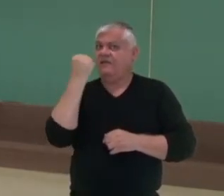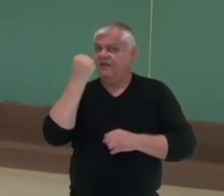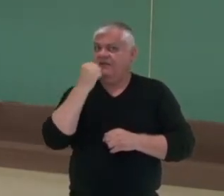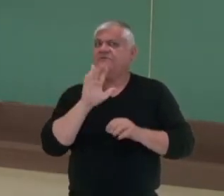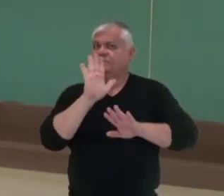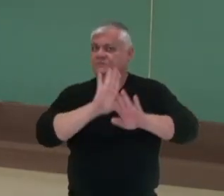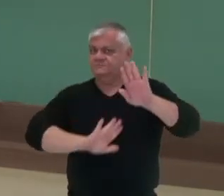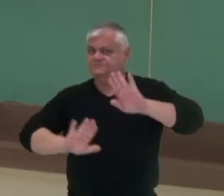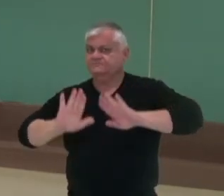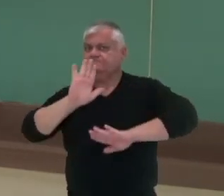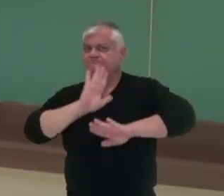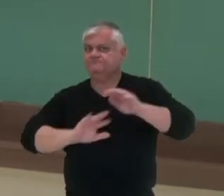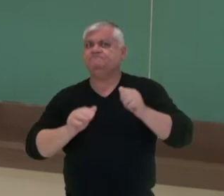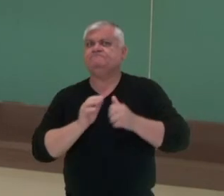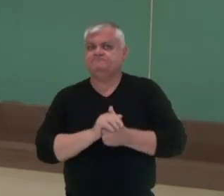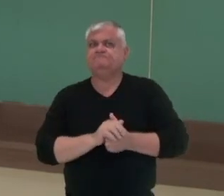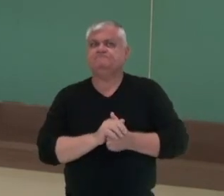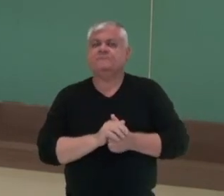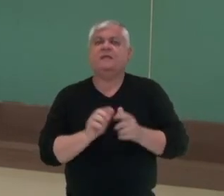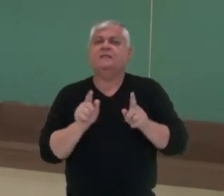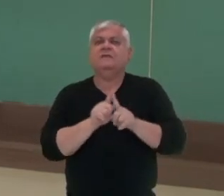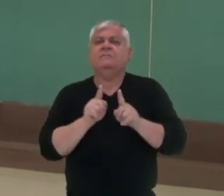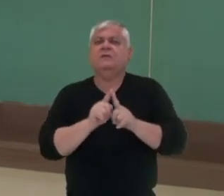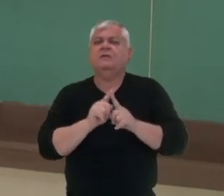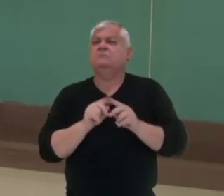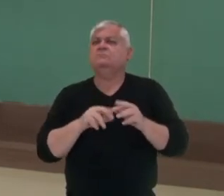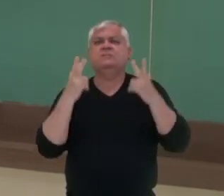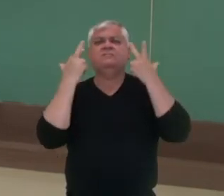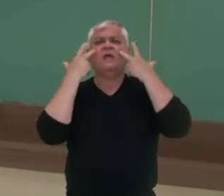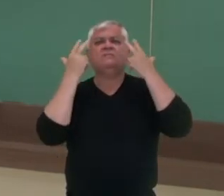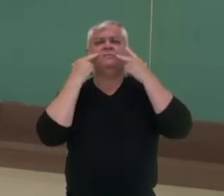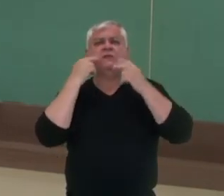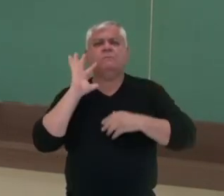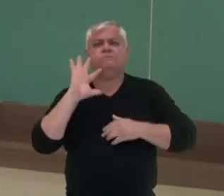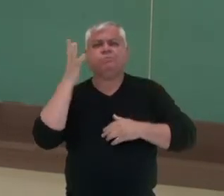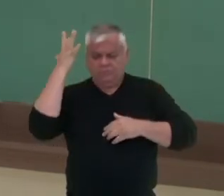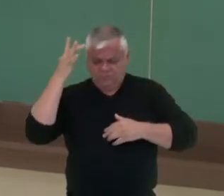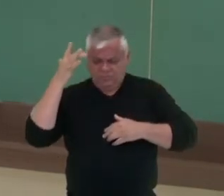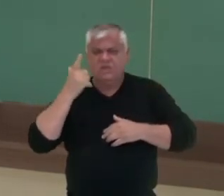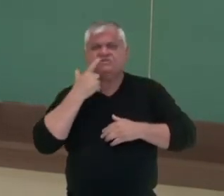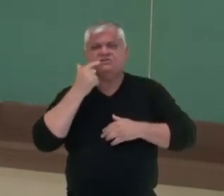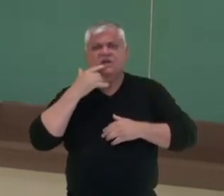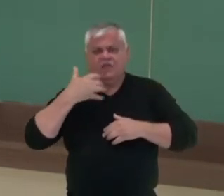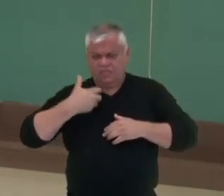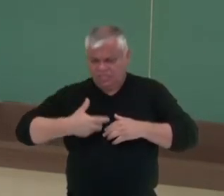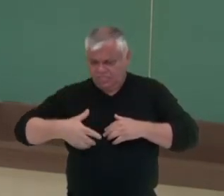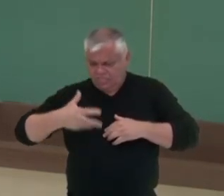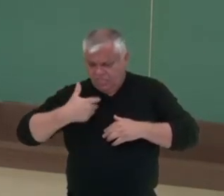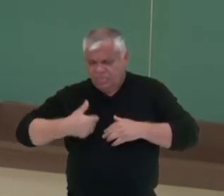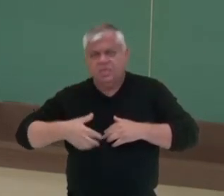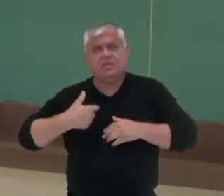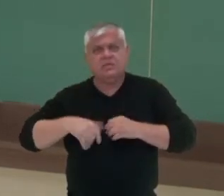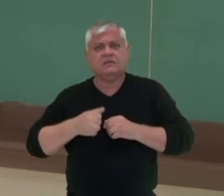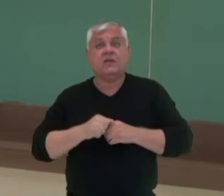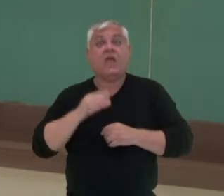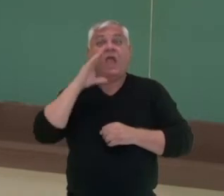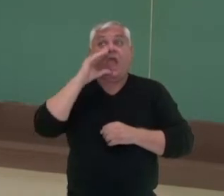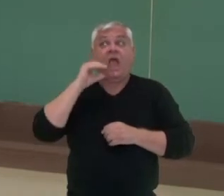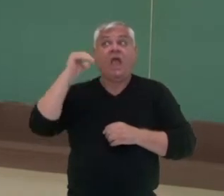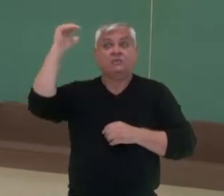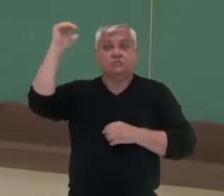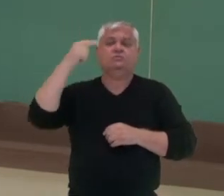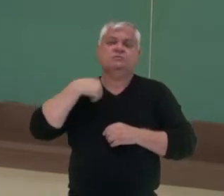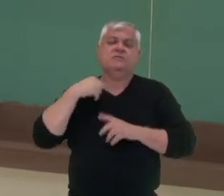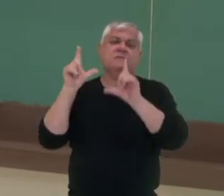pode também ser um sangramento sem nenhuma razão aparente. Um adulto que tem hemofilia, ele vai ter menos sangramentos,